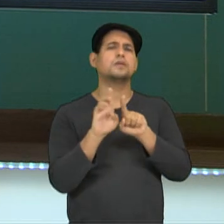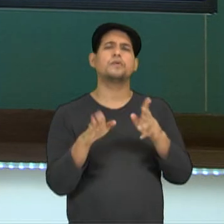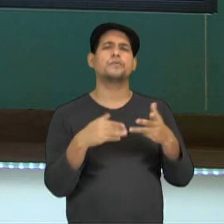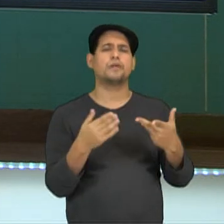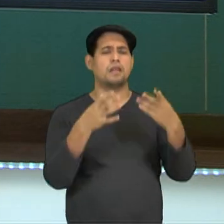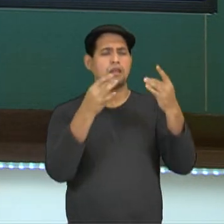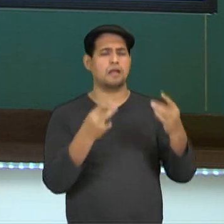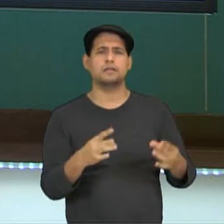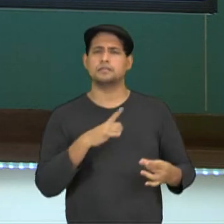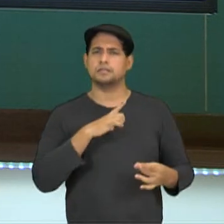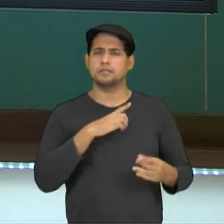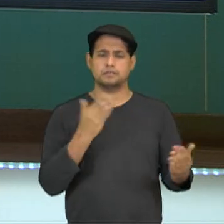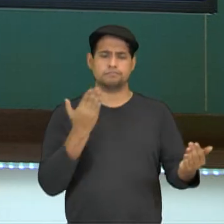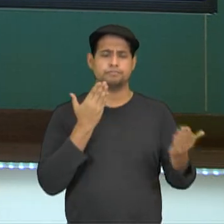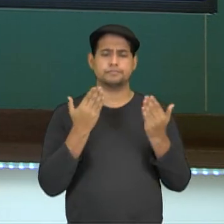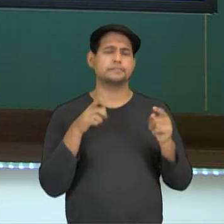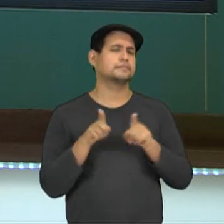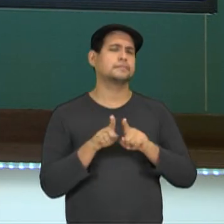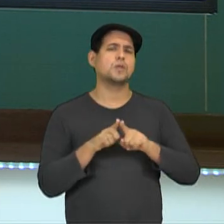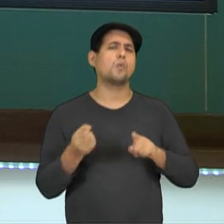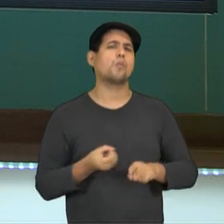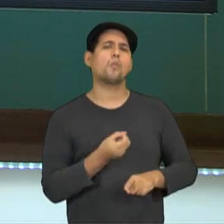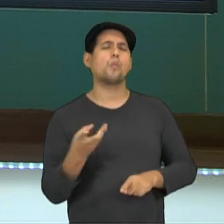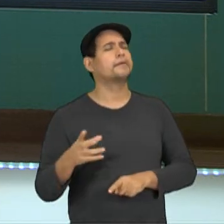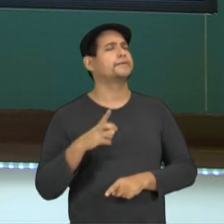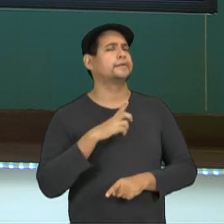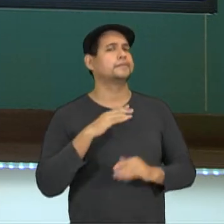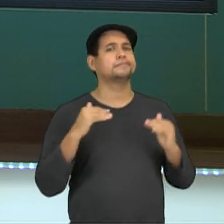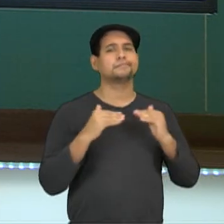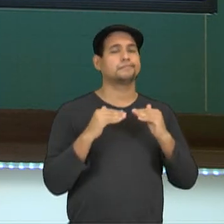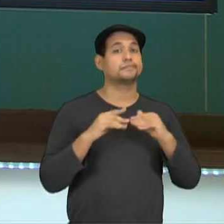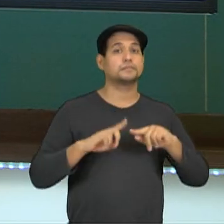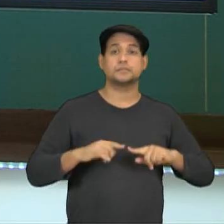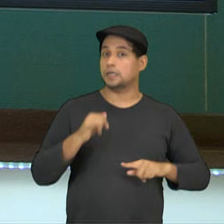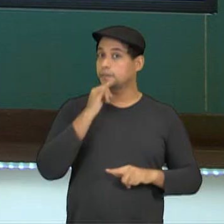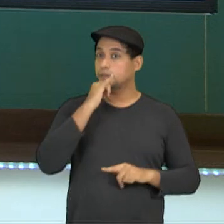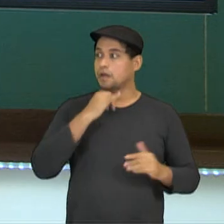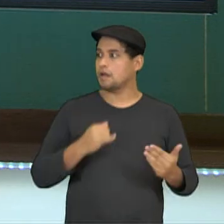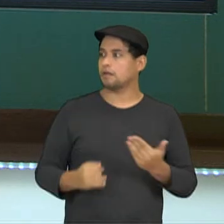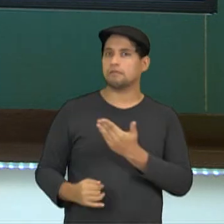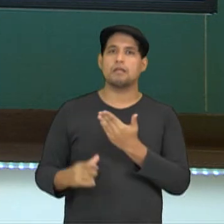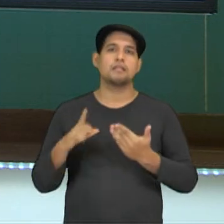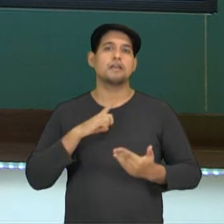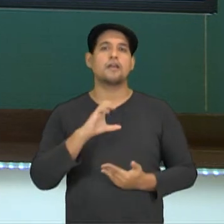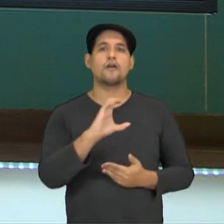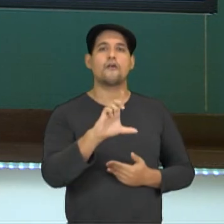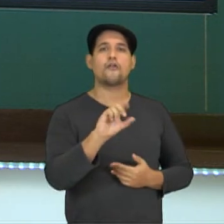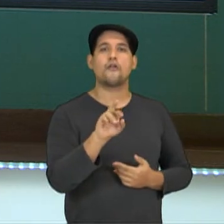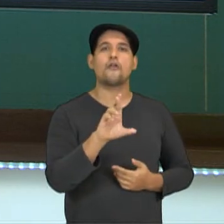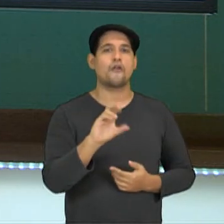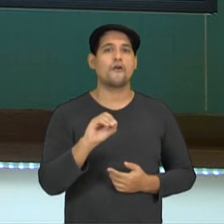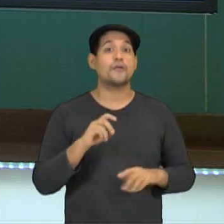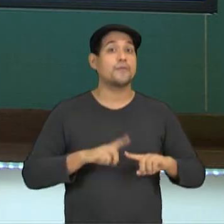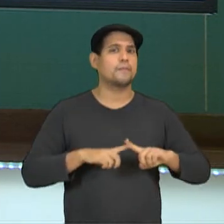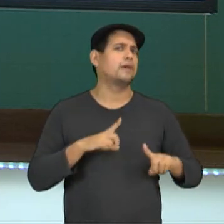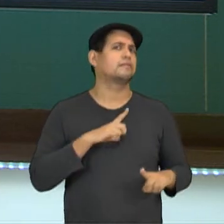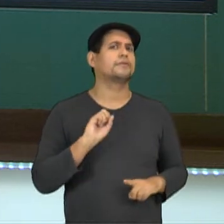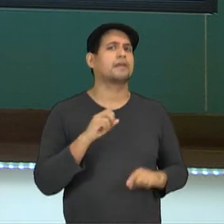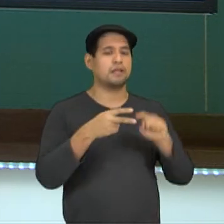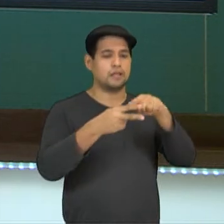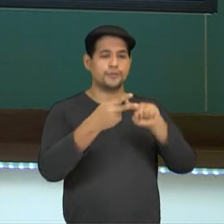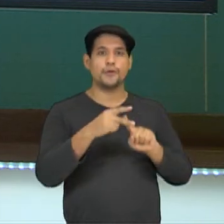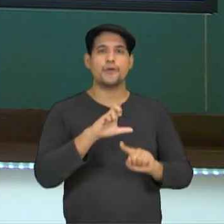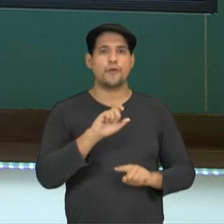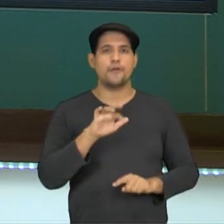outro elemento que está associado e quanto que tem dele. Então no caso aqui nós temos o cloro, só que nós temos